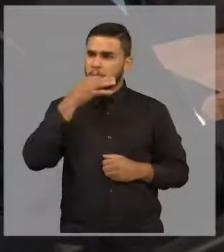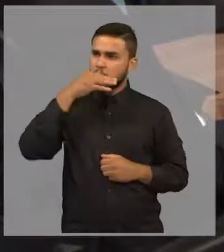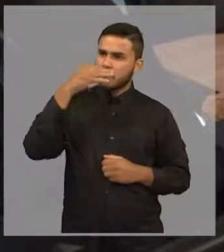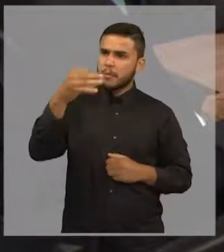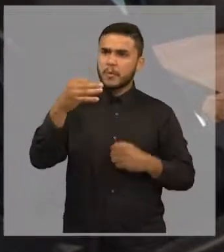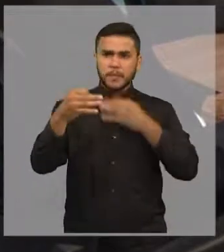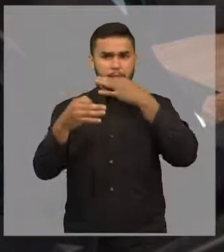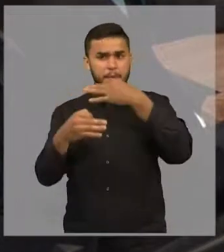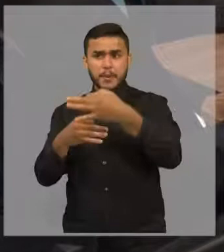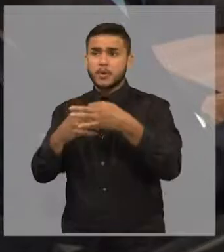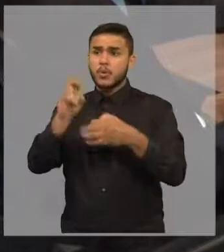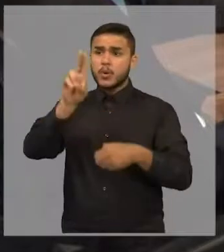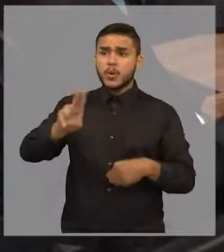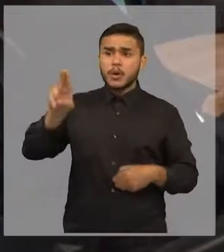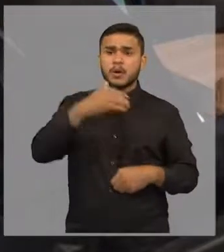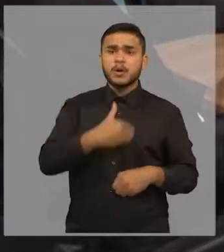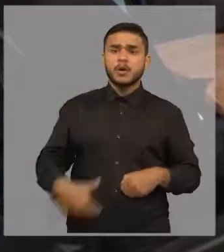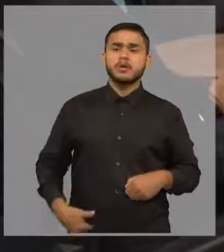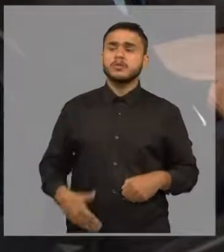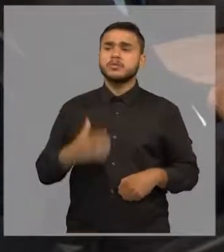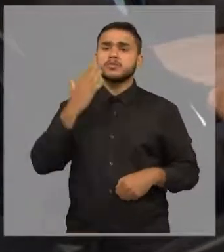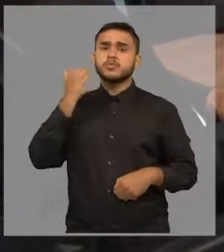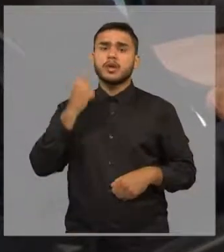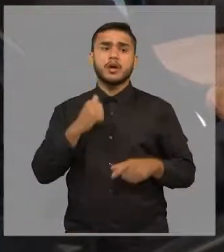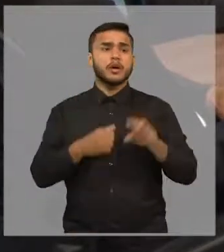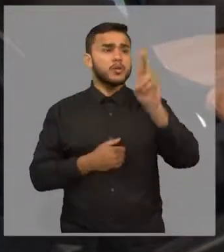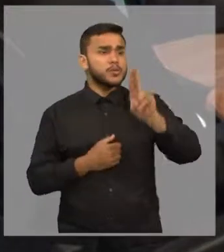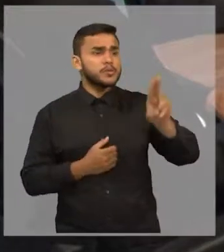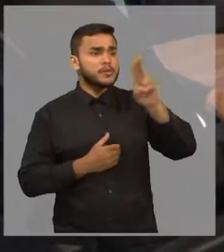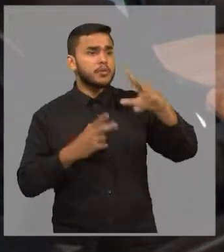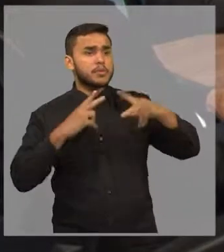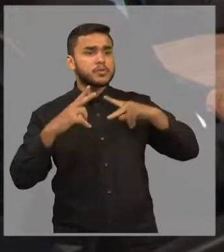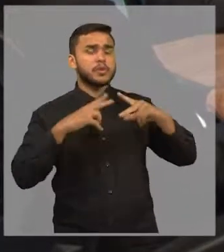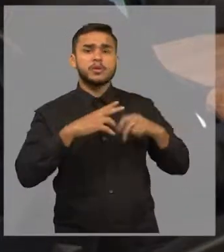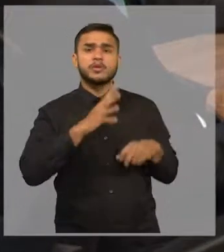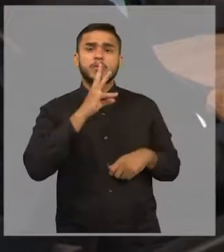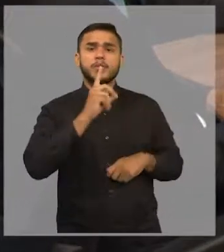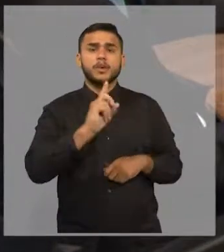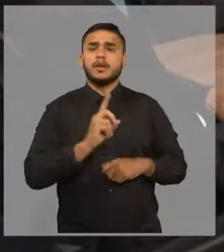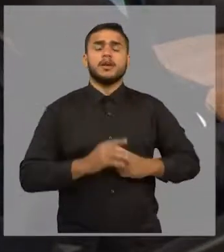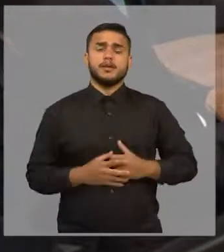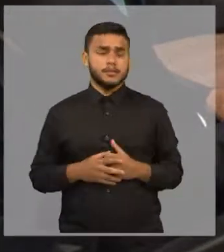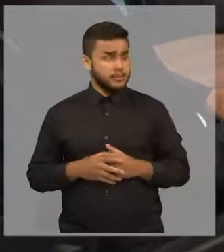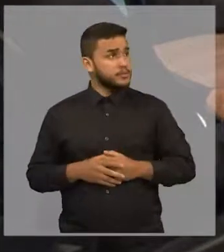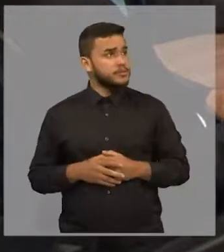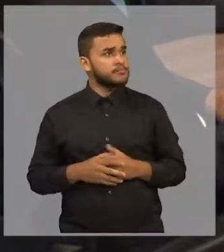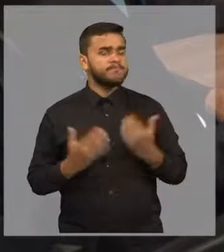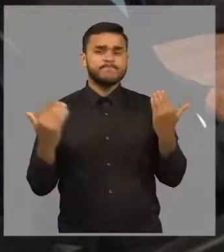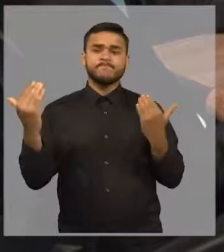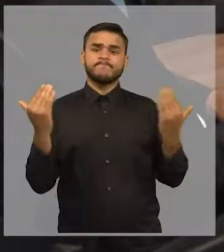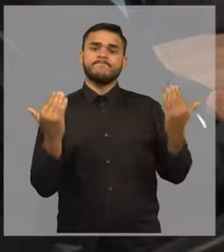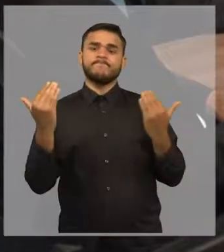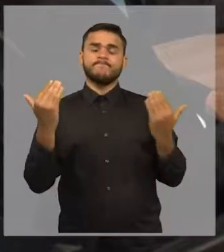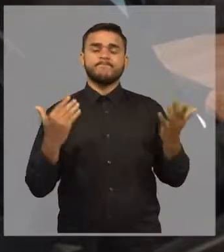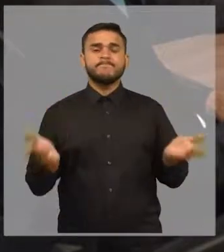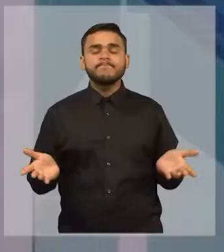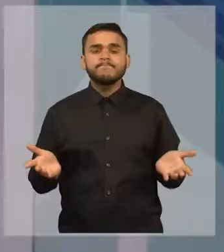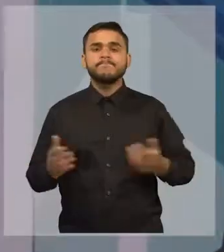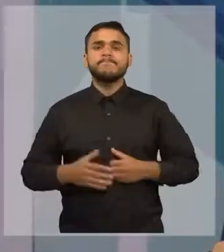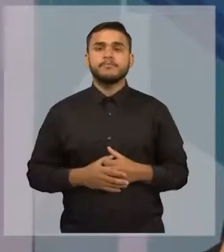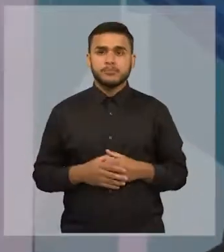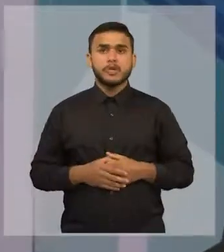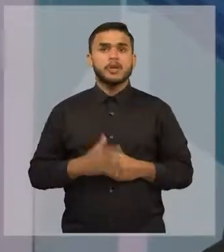crítica à universidade pública sem conhecer a realidade da privada e vice-versa. Né? Então, a forma